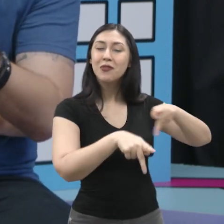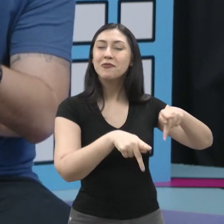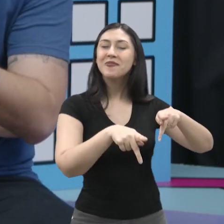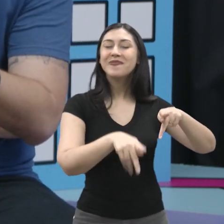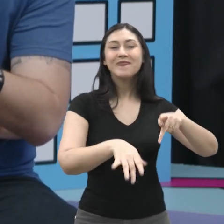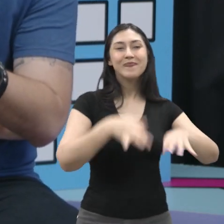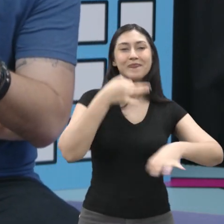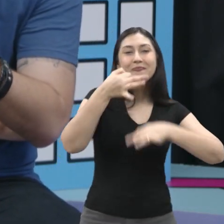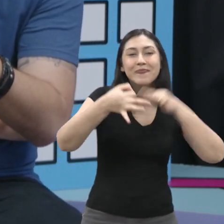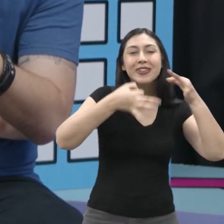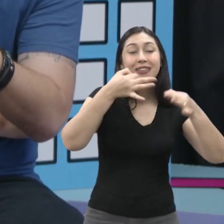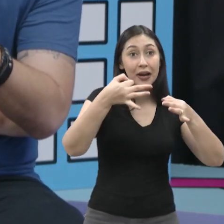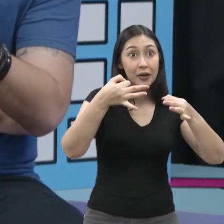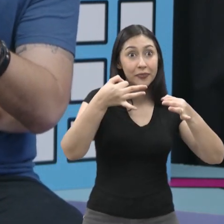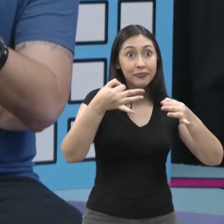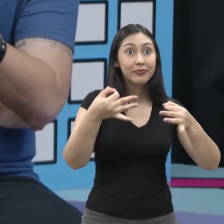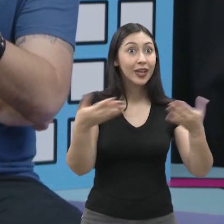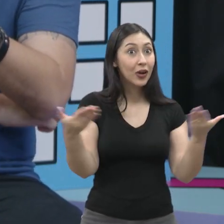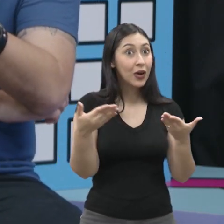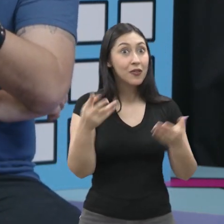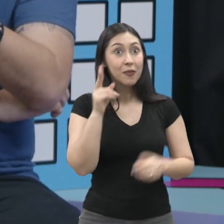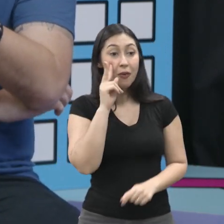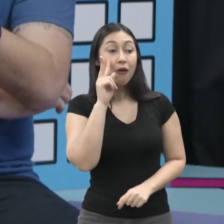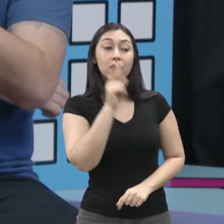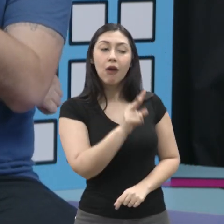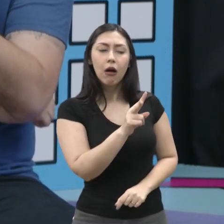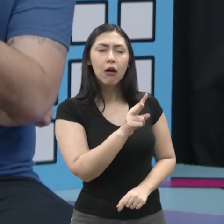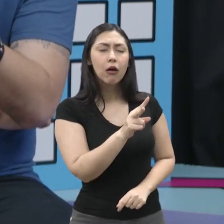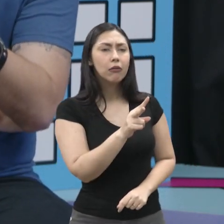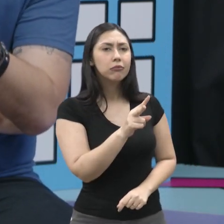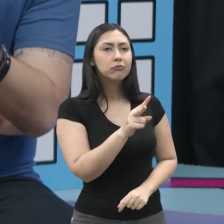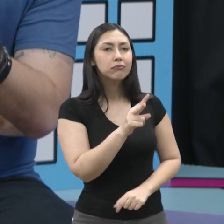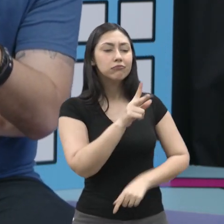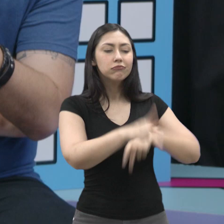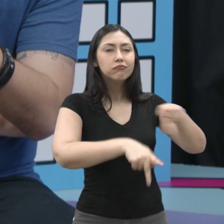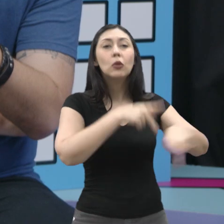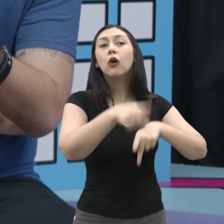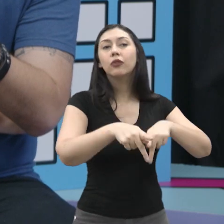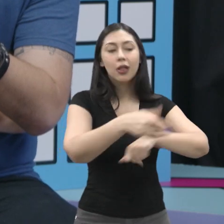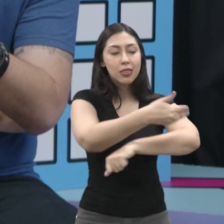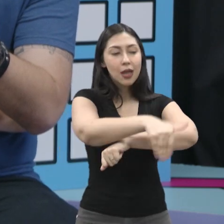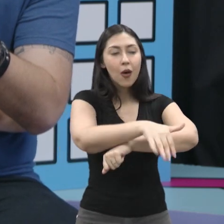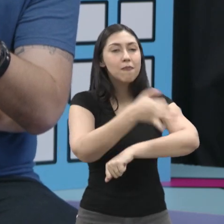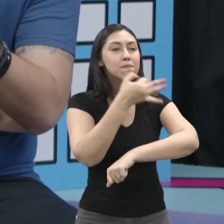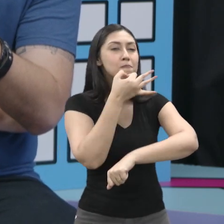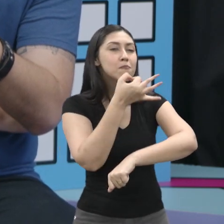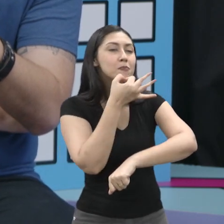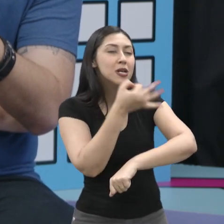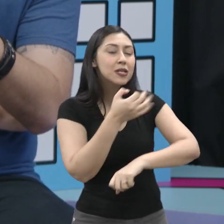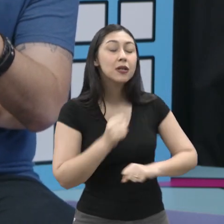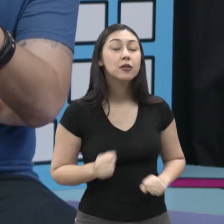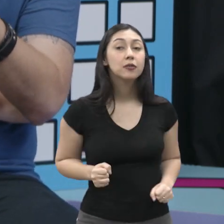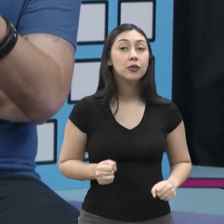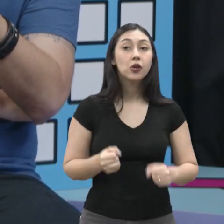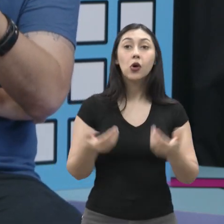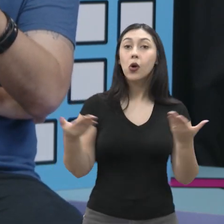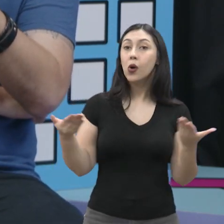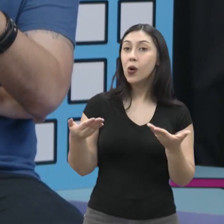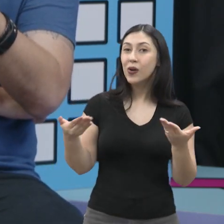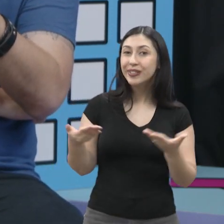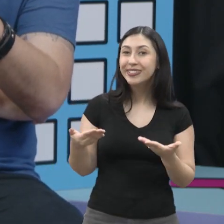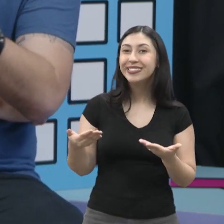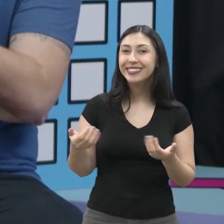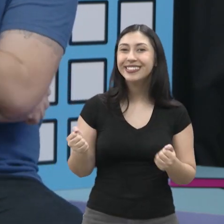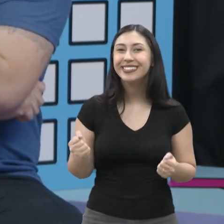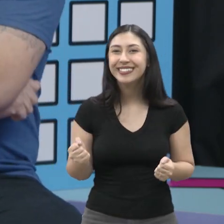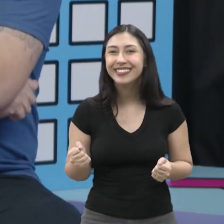aqui pra nossa conversa então, né? Agora a gente vai sair do estúdio para ouvir justamente a galera. Tá na hora do nosso quadro Tá na Rua. Dessa